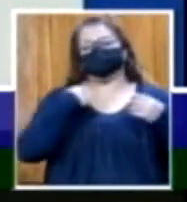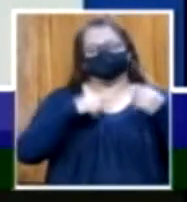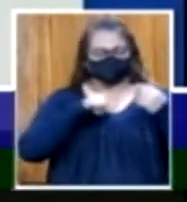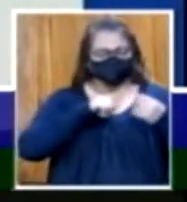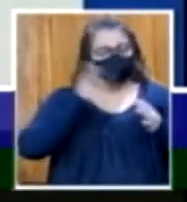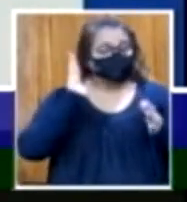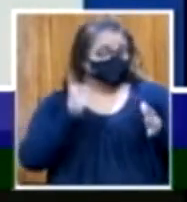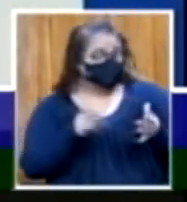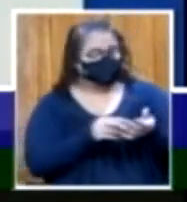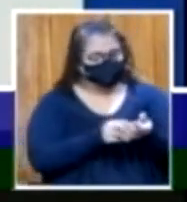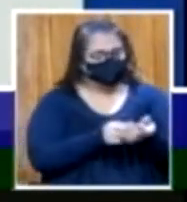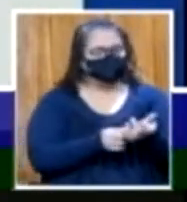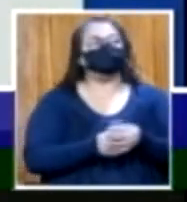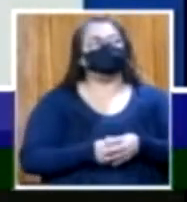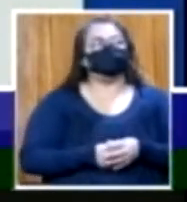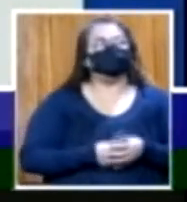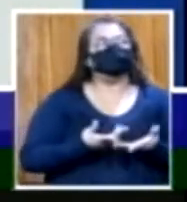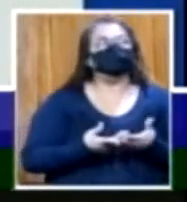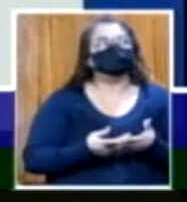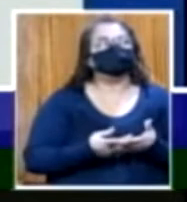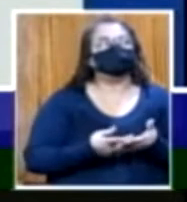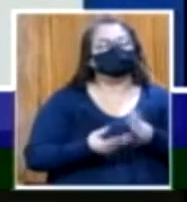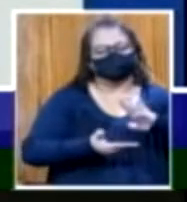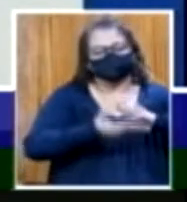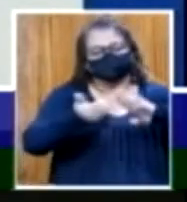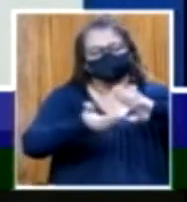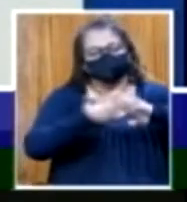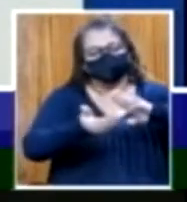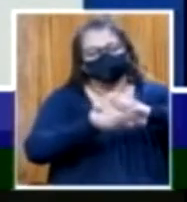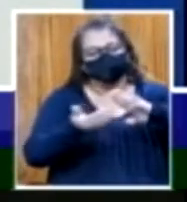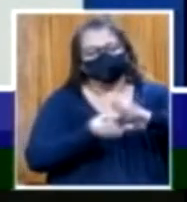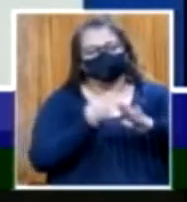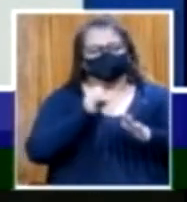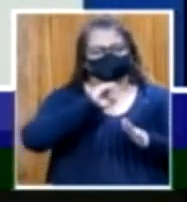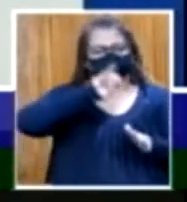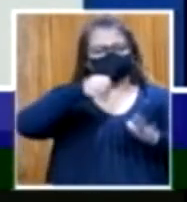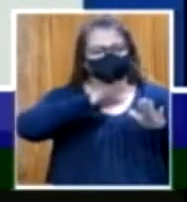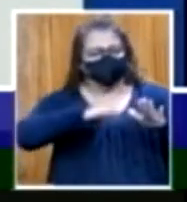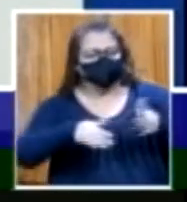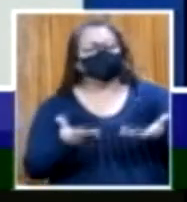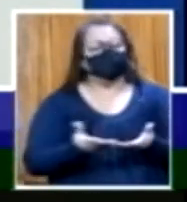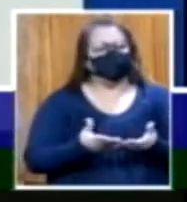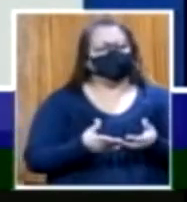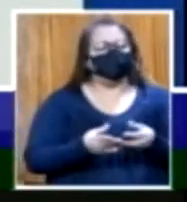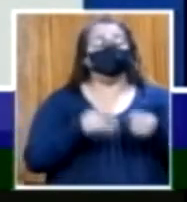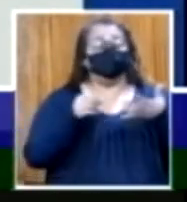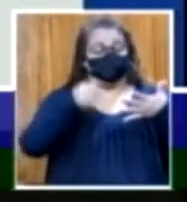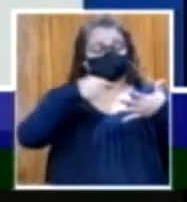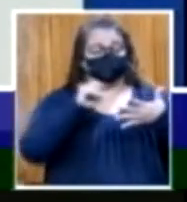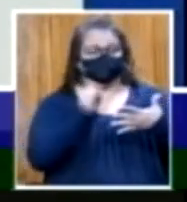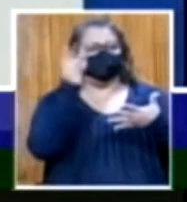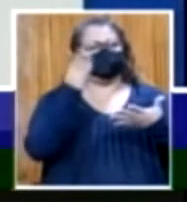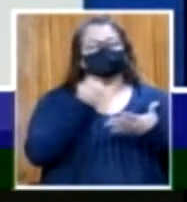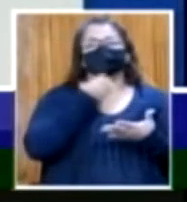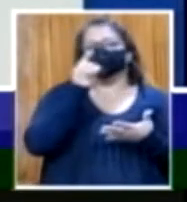tivemos de perda de inflação. Tá? Outro ponto importante, e esse já não